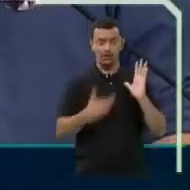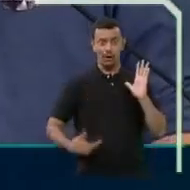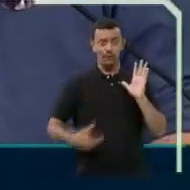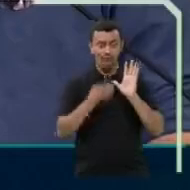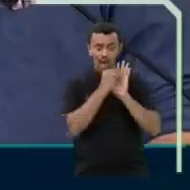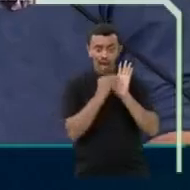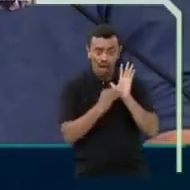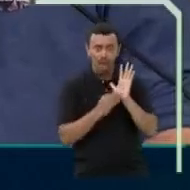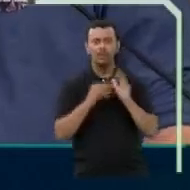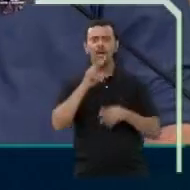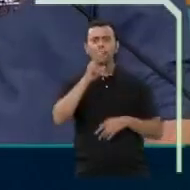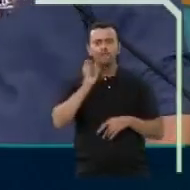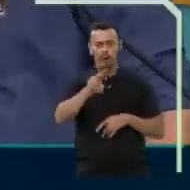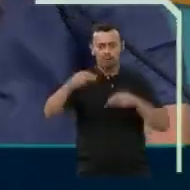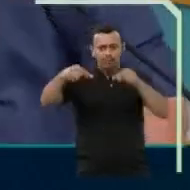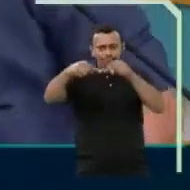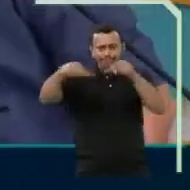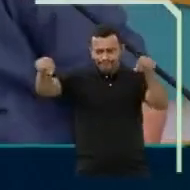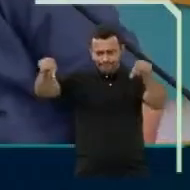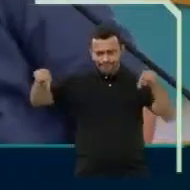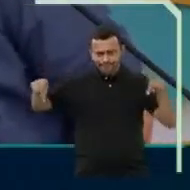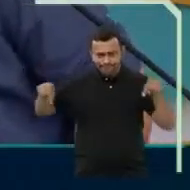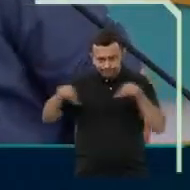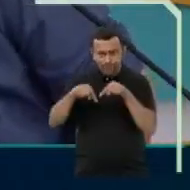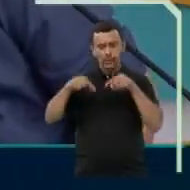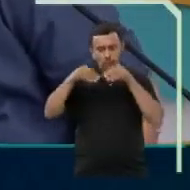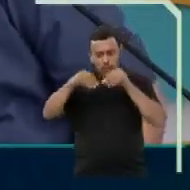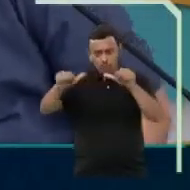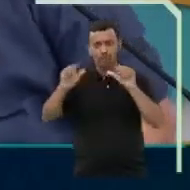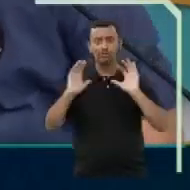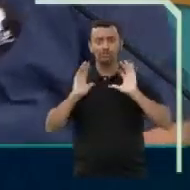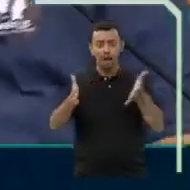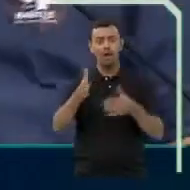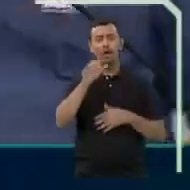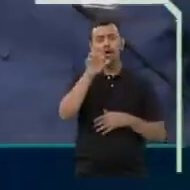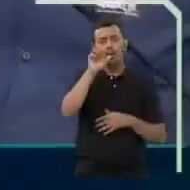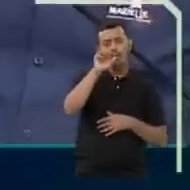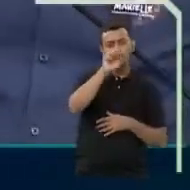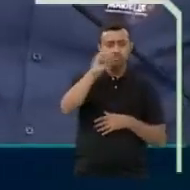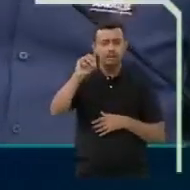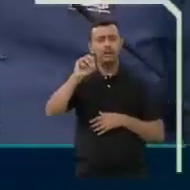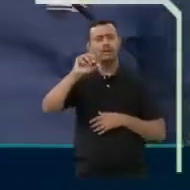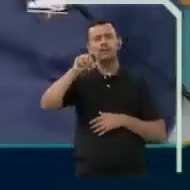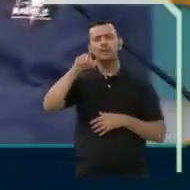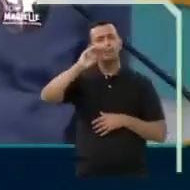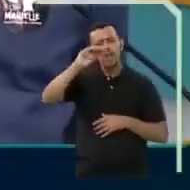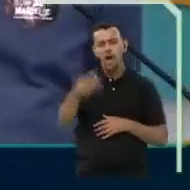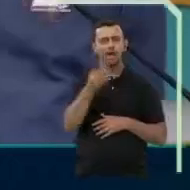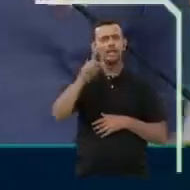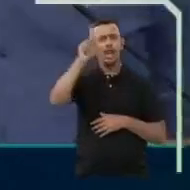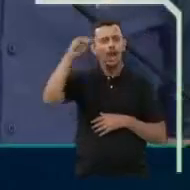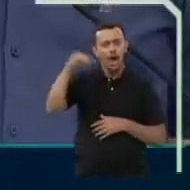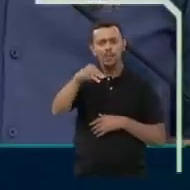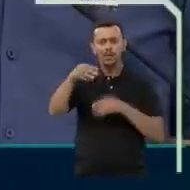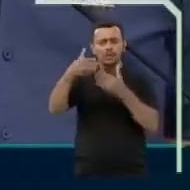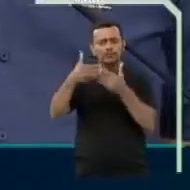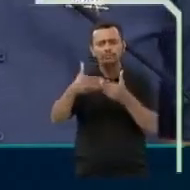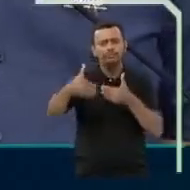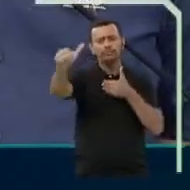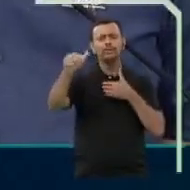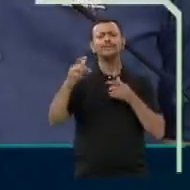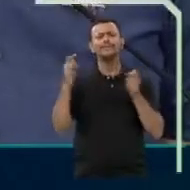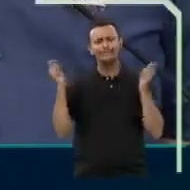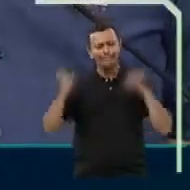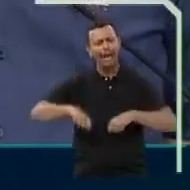ordenamento territorial e fundiário. Um país com 8 milhões de quilômetros quadrados tem lugar para todo mundo e não pode deixar os